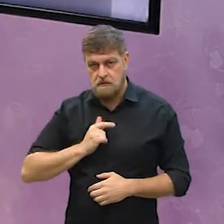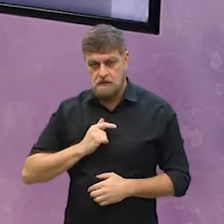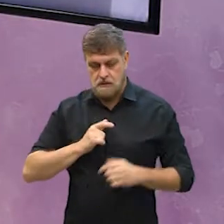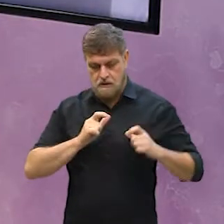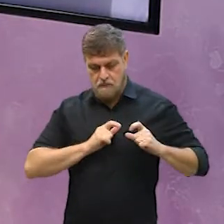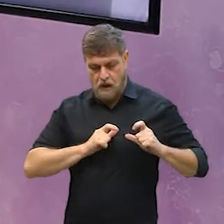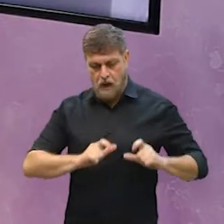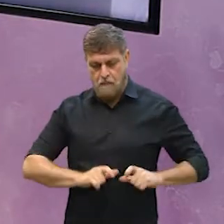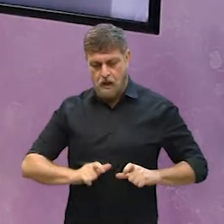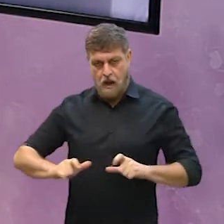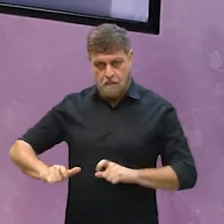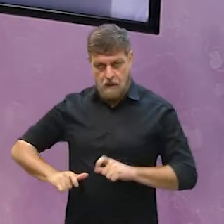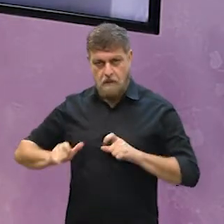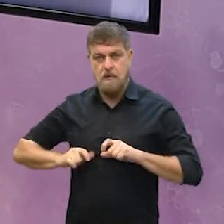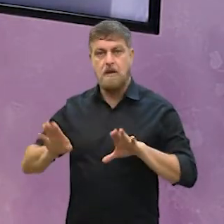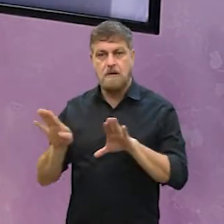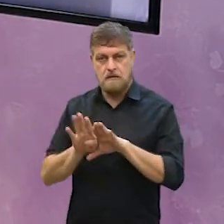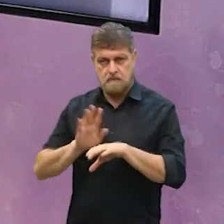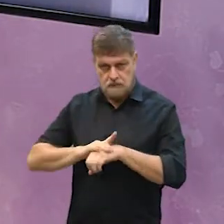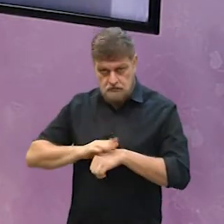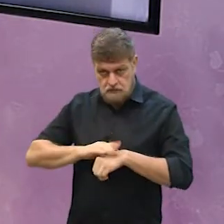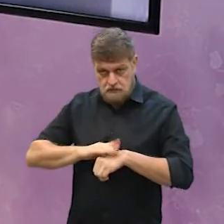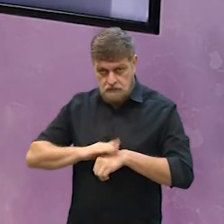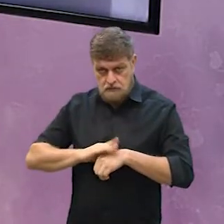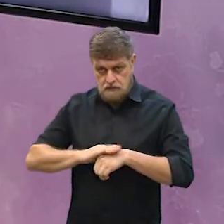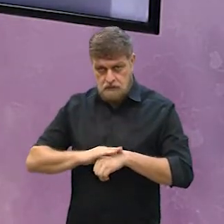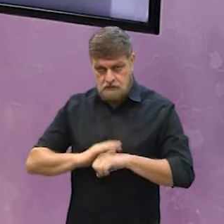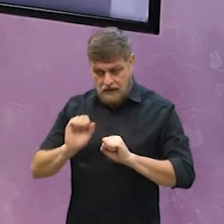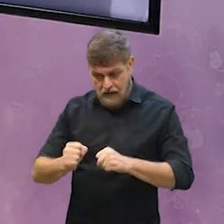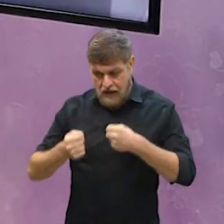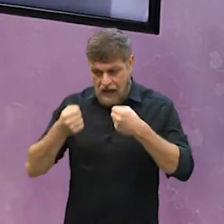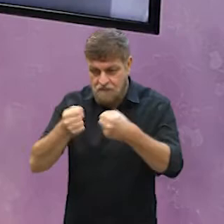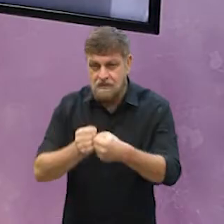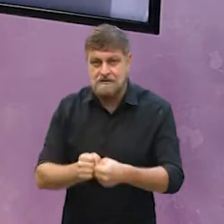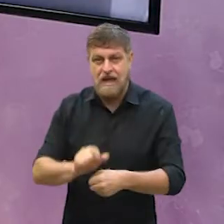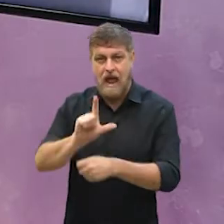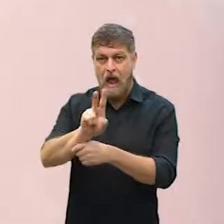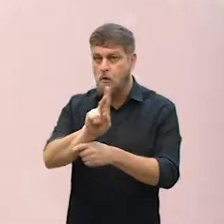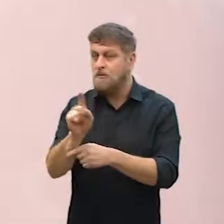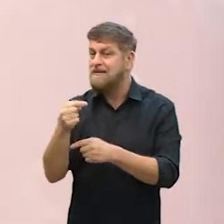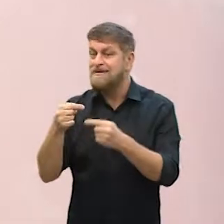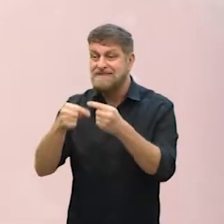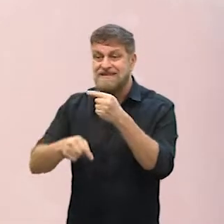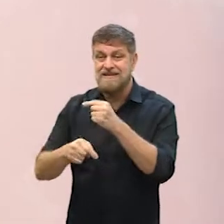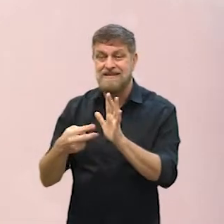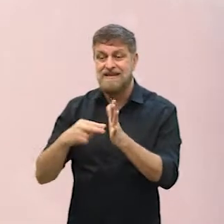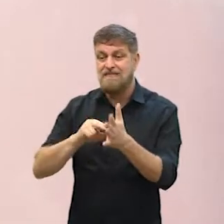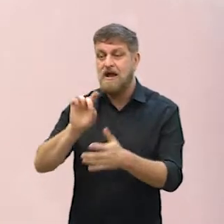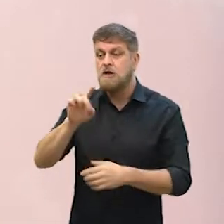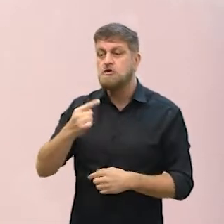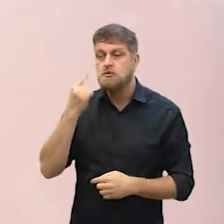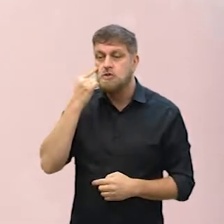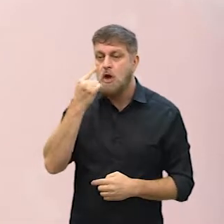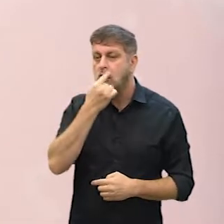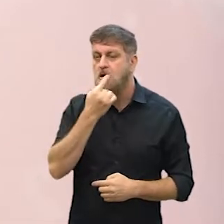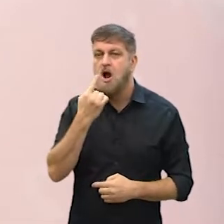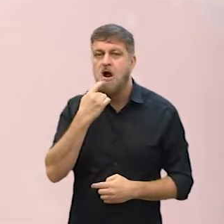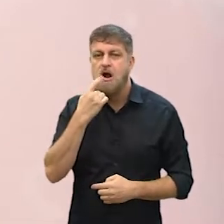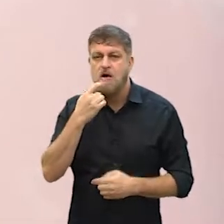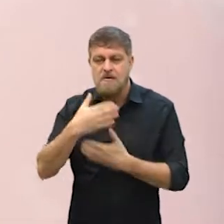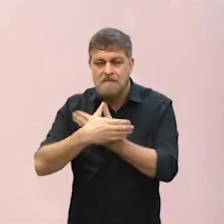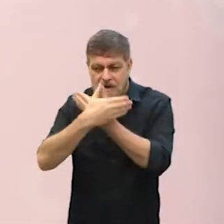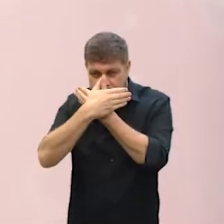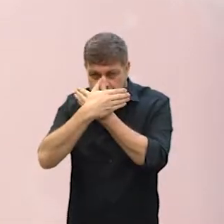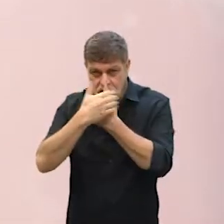que acomete os órgãos do corpo também vale reforçar isso lúpus não essas manchinhas vermelhas